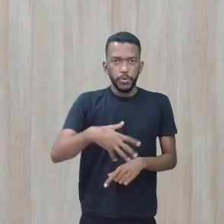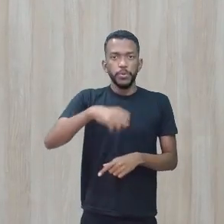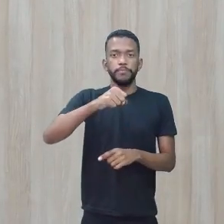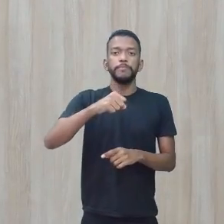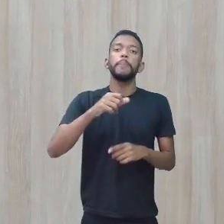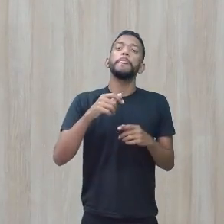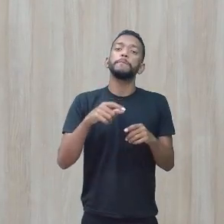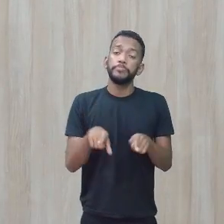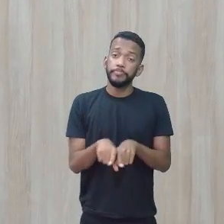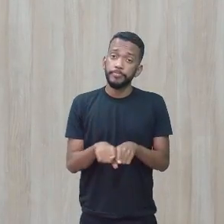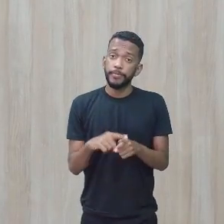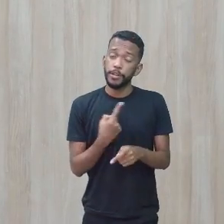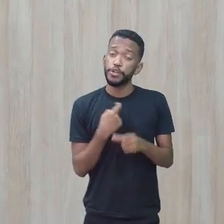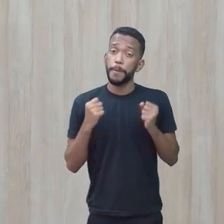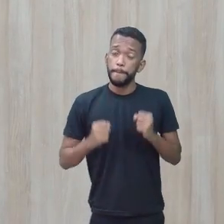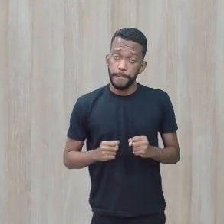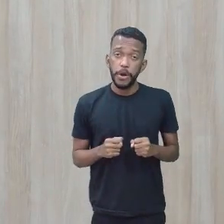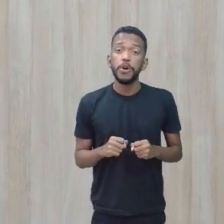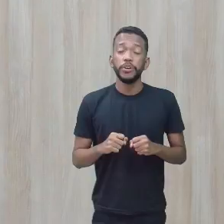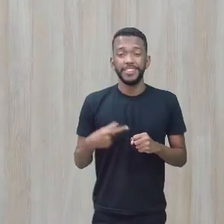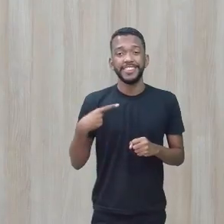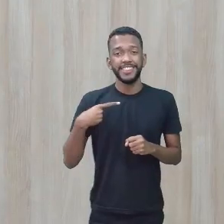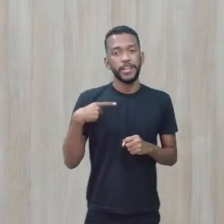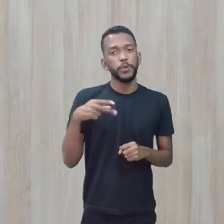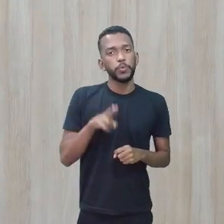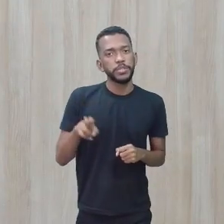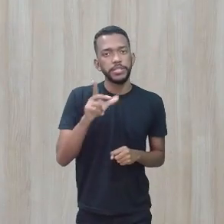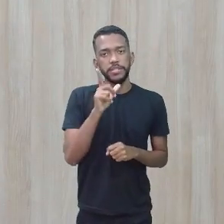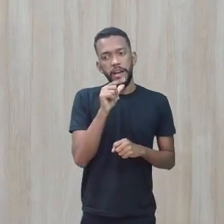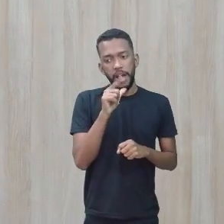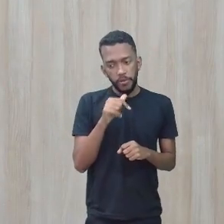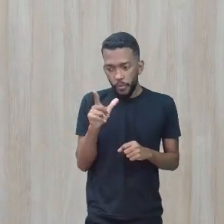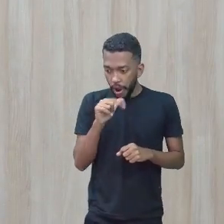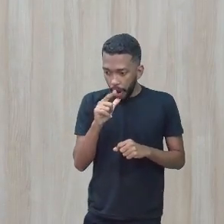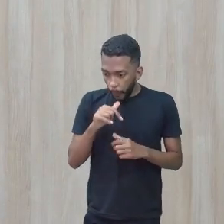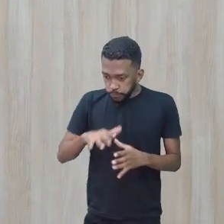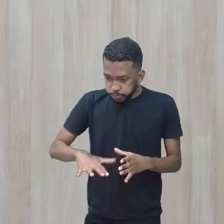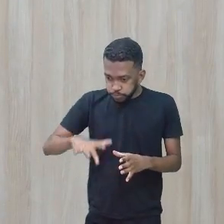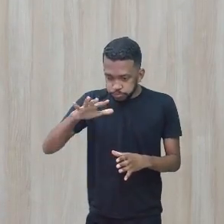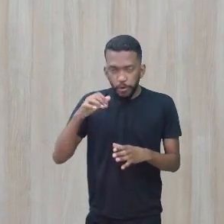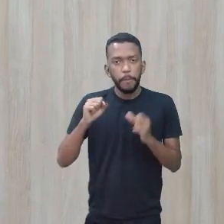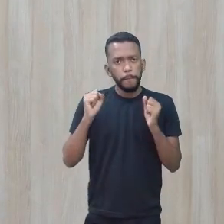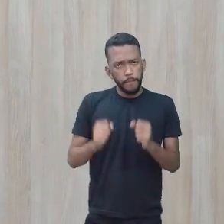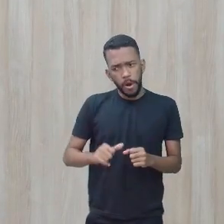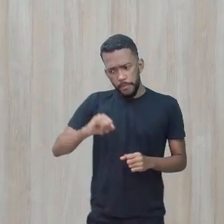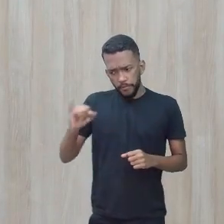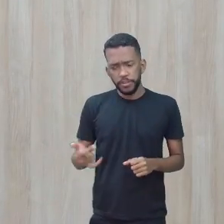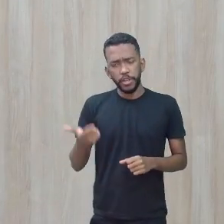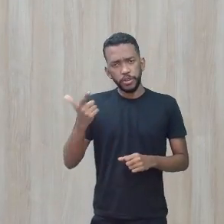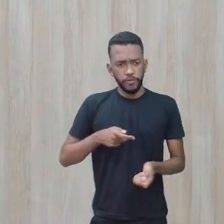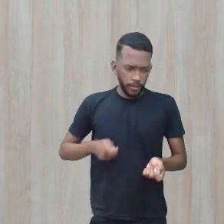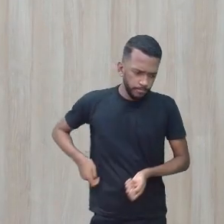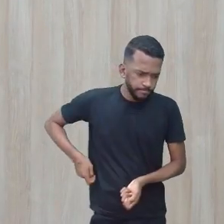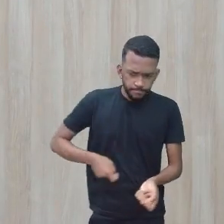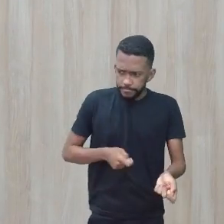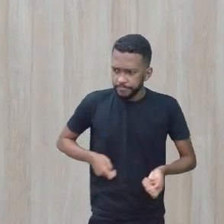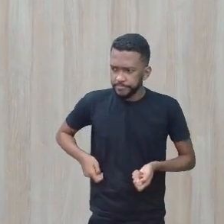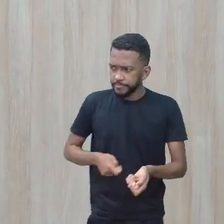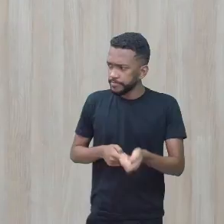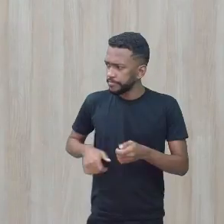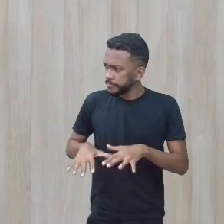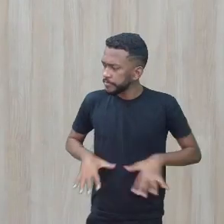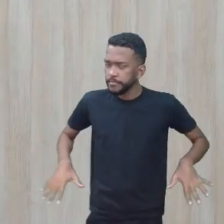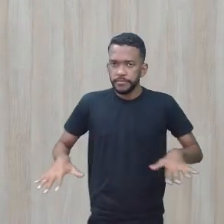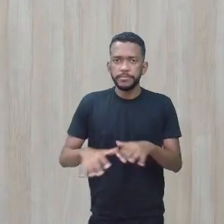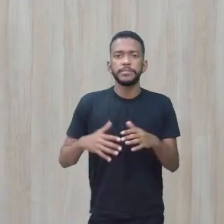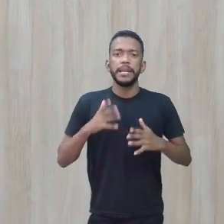água onde vai usar muita água, né? A gente pode reaproveitar para limpar um quintal, enfim, a nossa